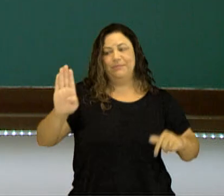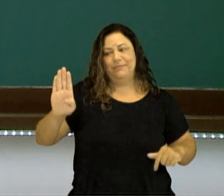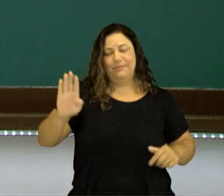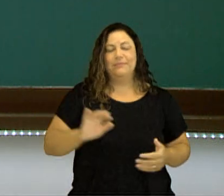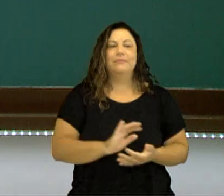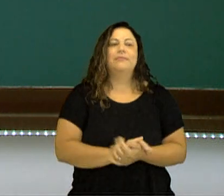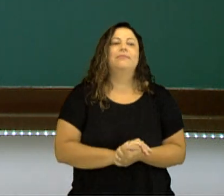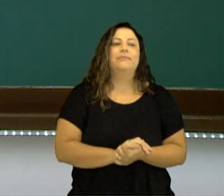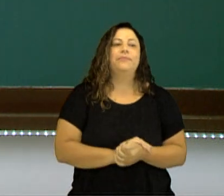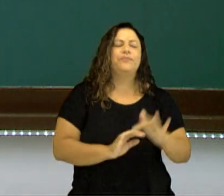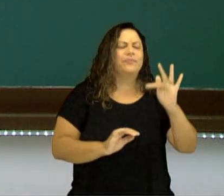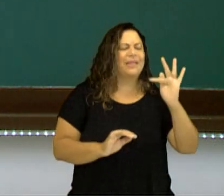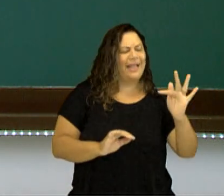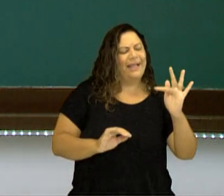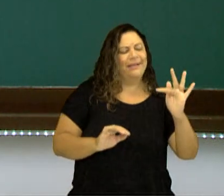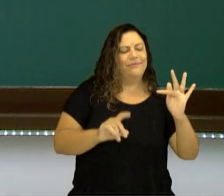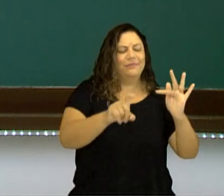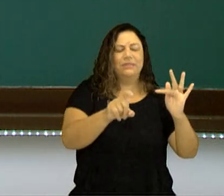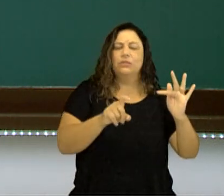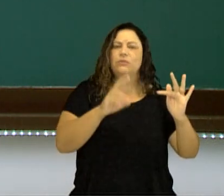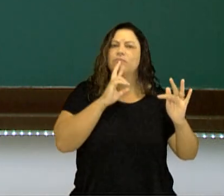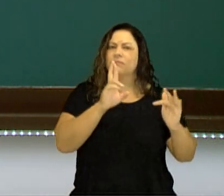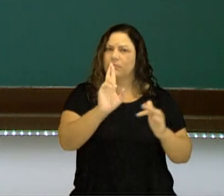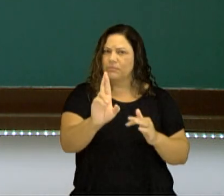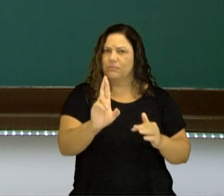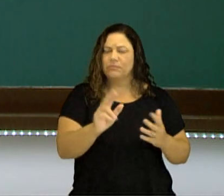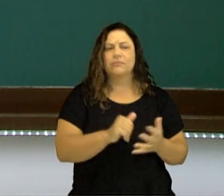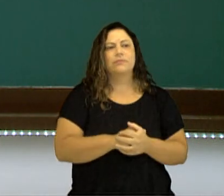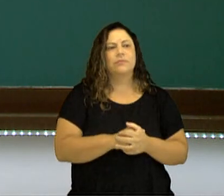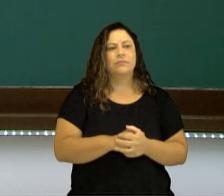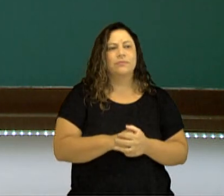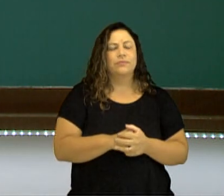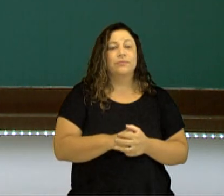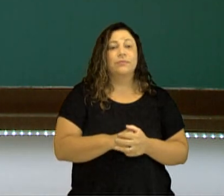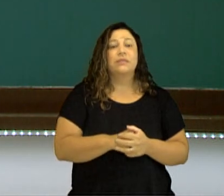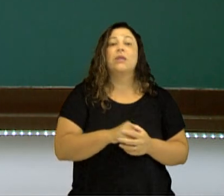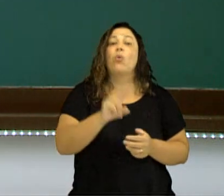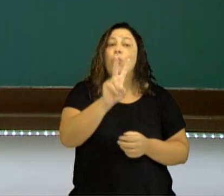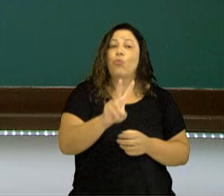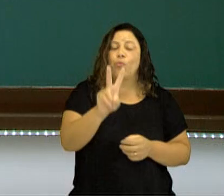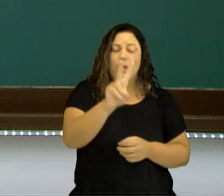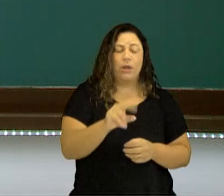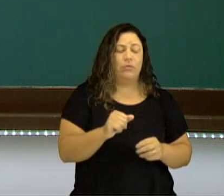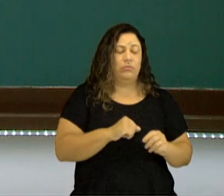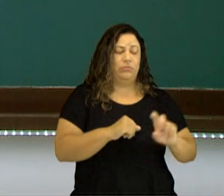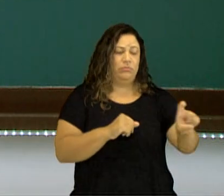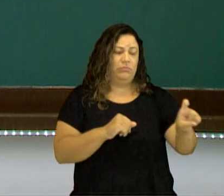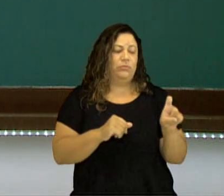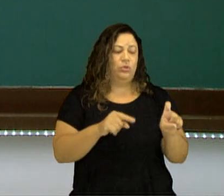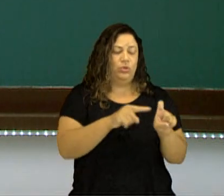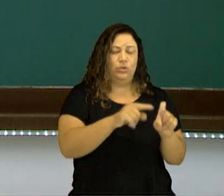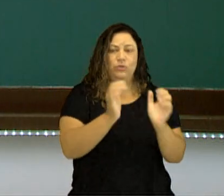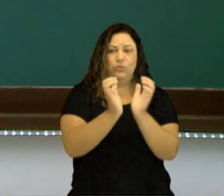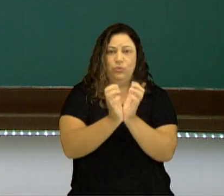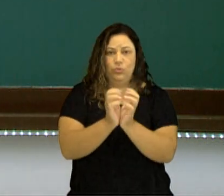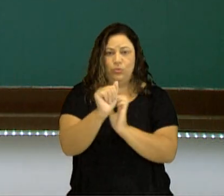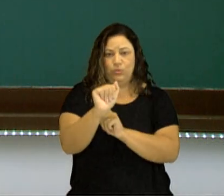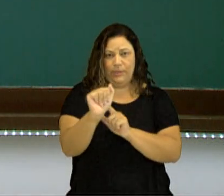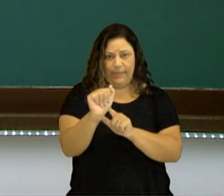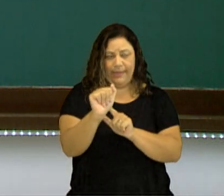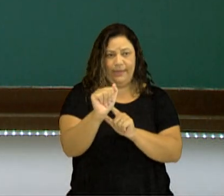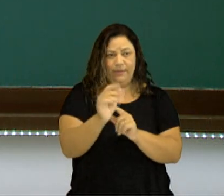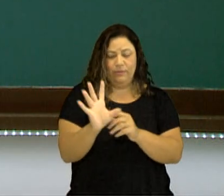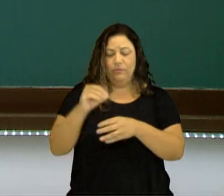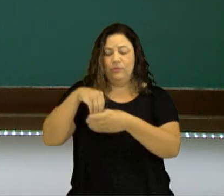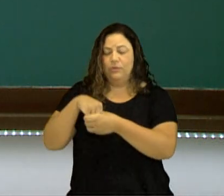F de X é o resultado da função. Ou seja, eu vou pegar esse valor X do conjunto A, vou colocar